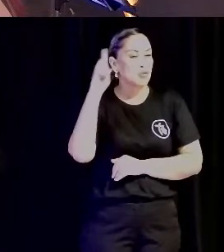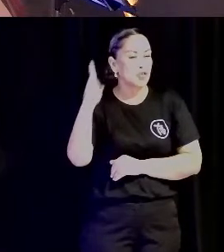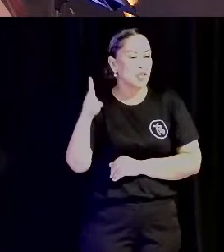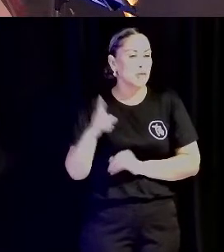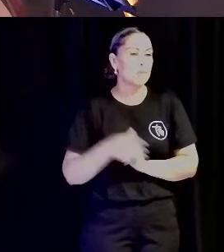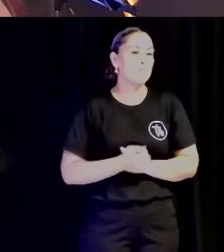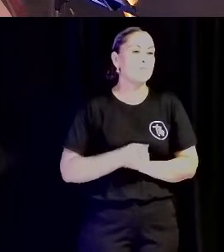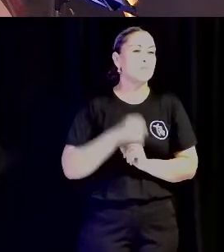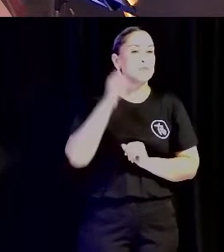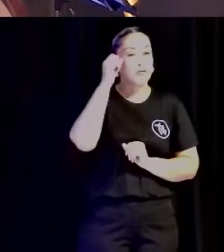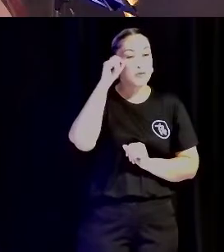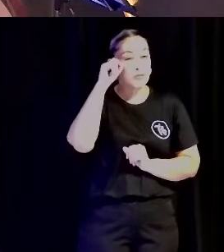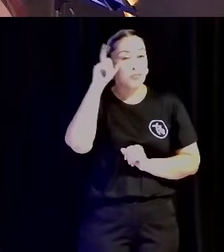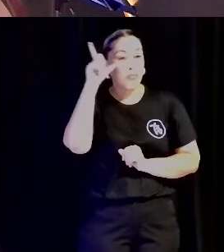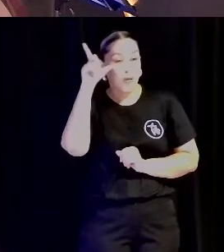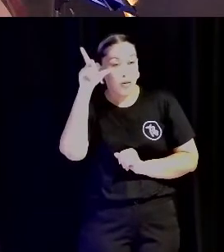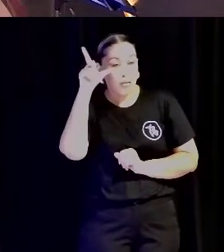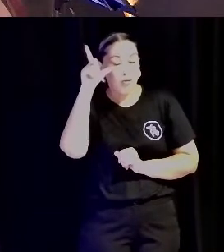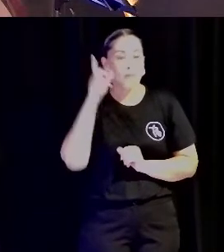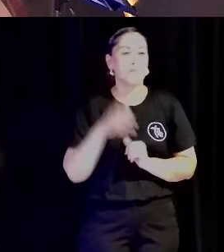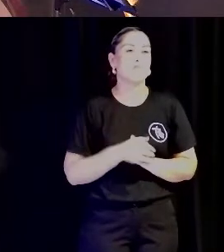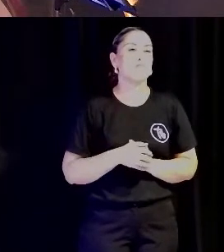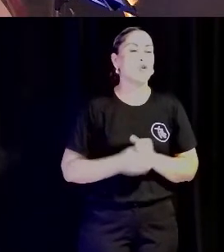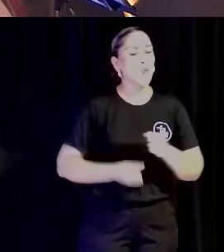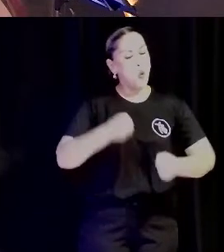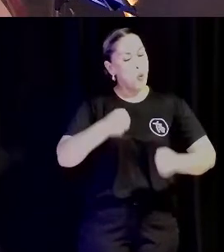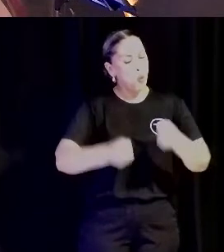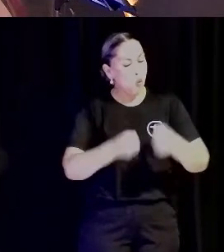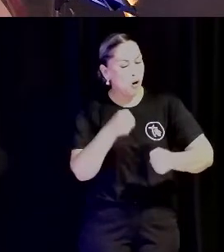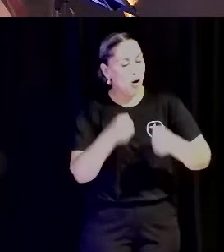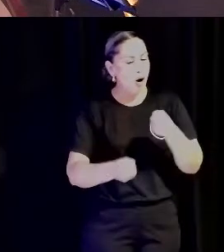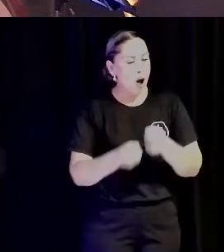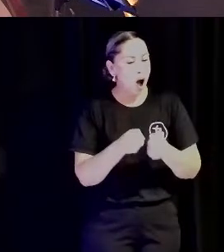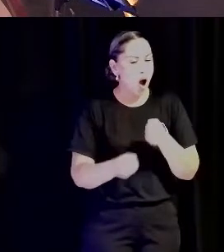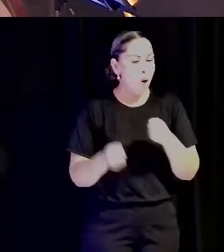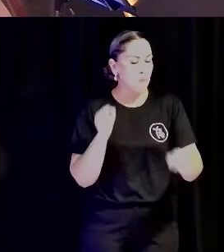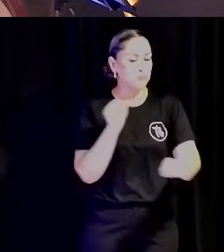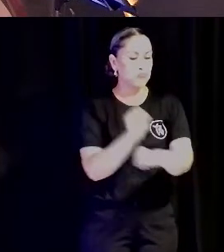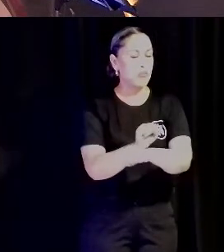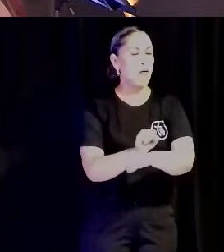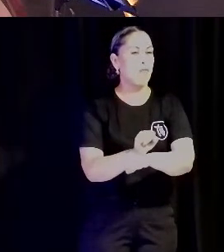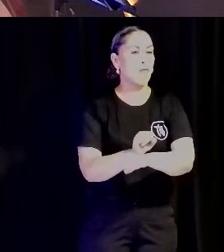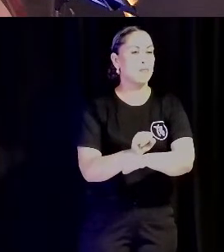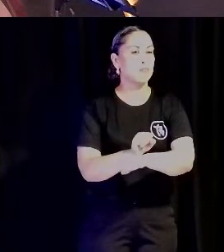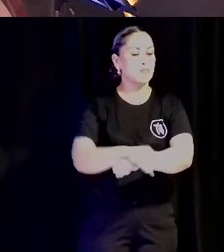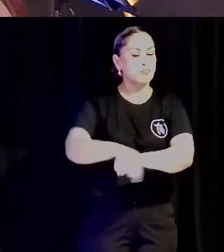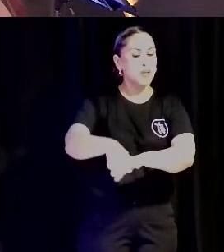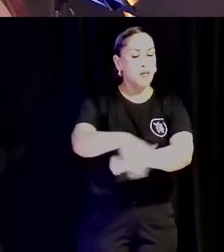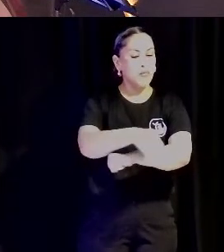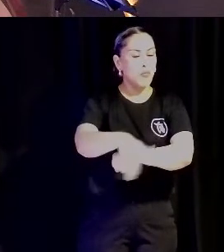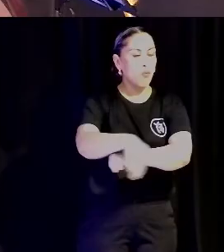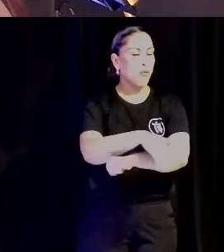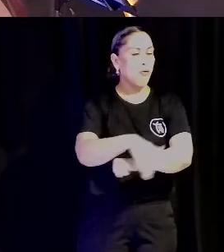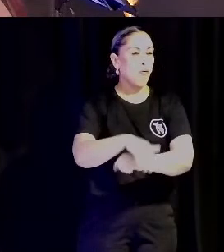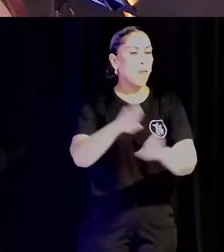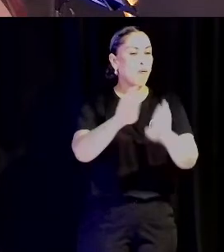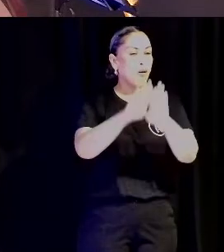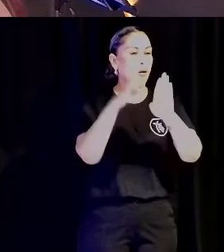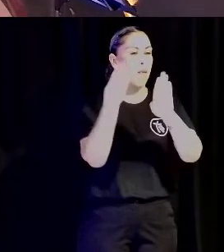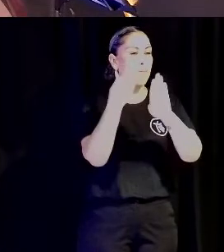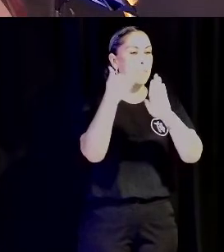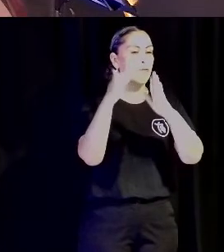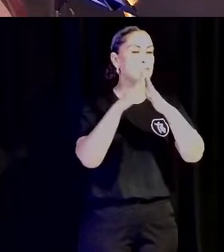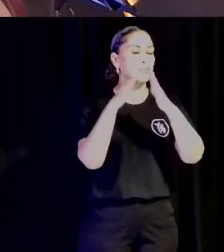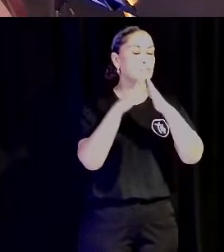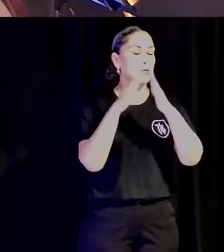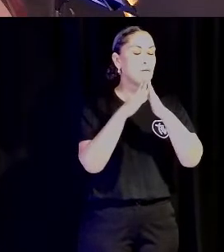casa. Naquela época, havia um serviço de entrega de supermercado em casa. E